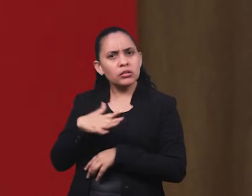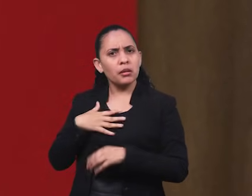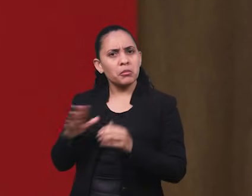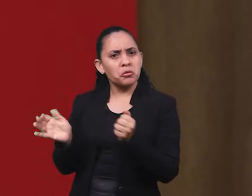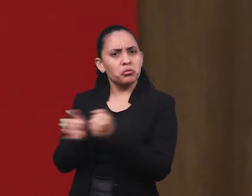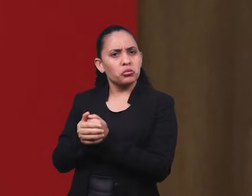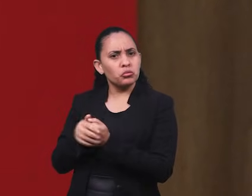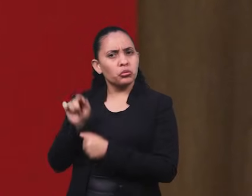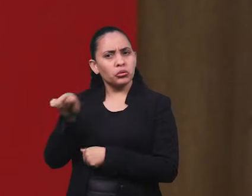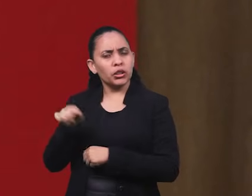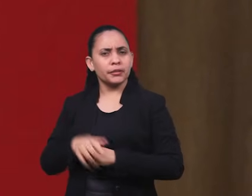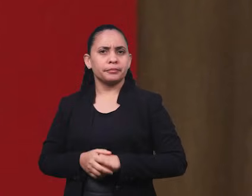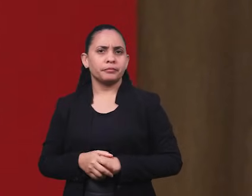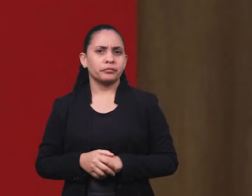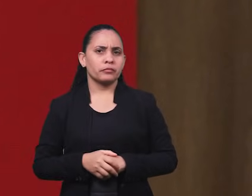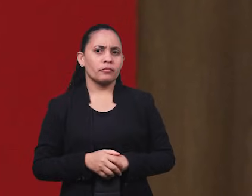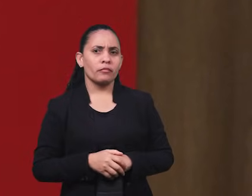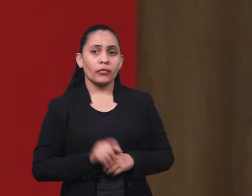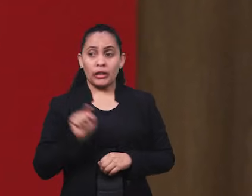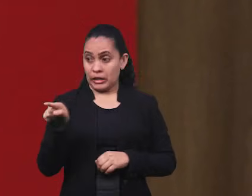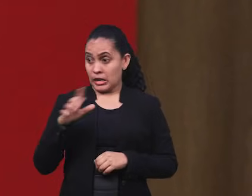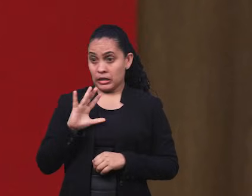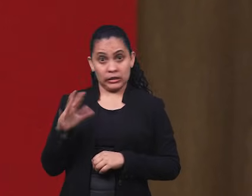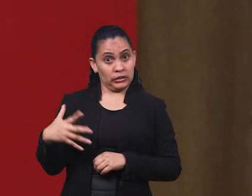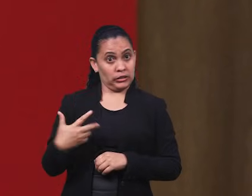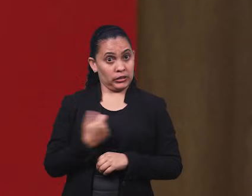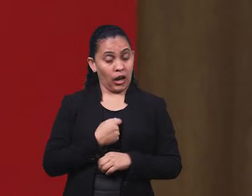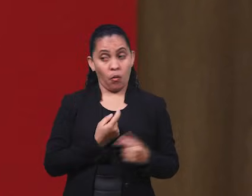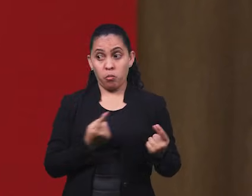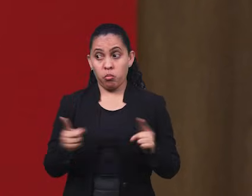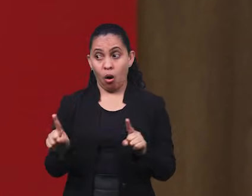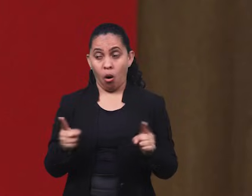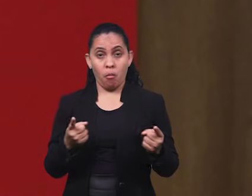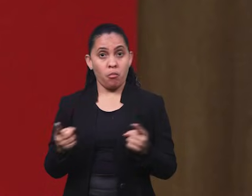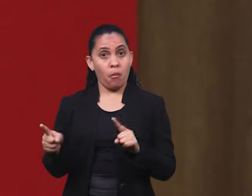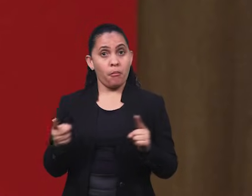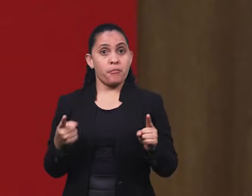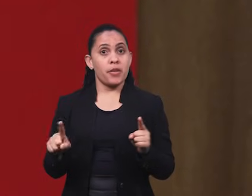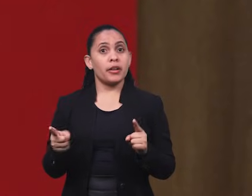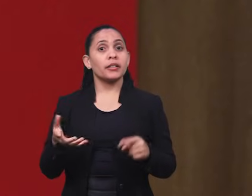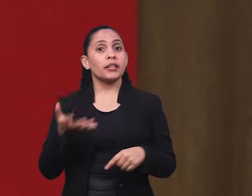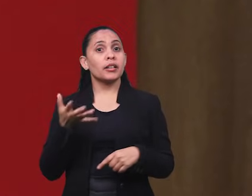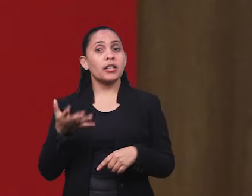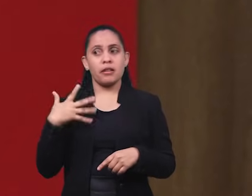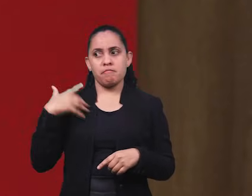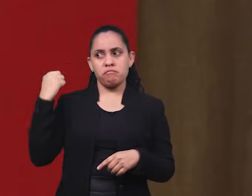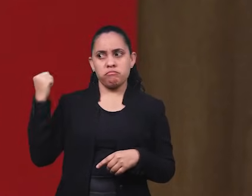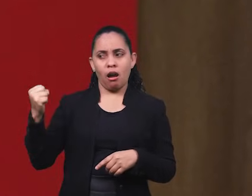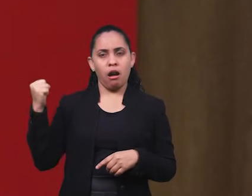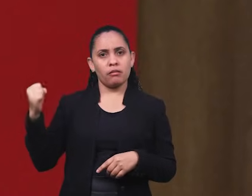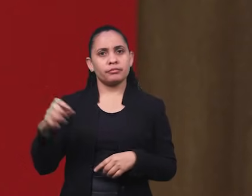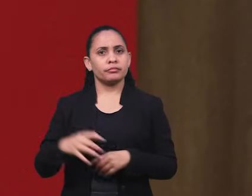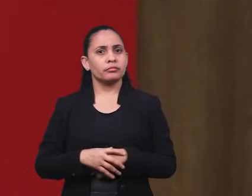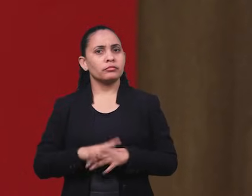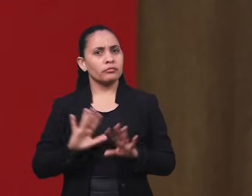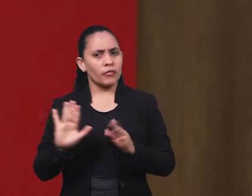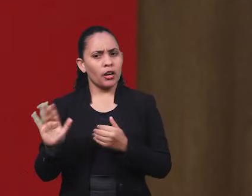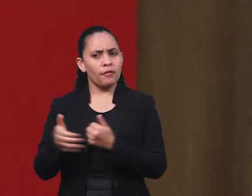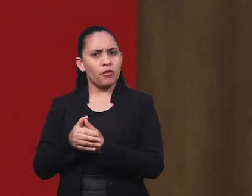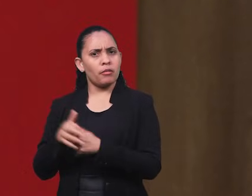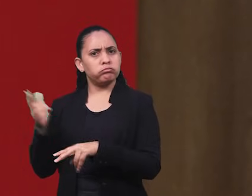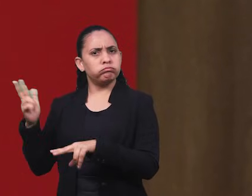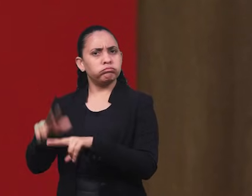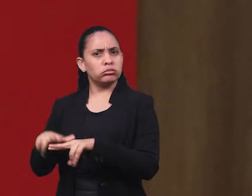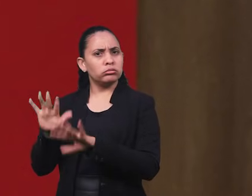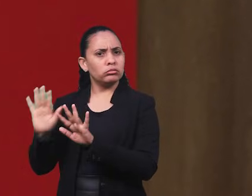ficou escondido ali e salvo da perseguição da igreja que queria matá-lo. Certo. Então ele